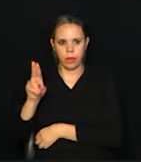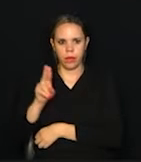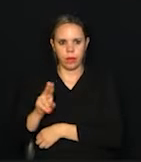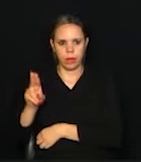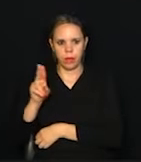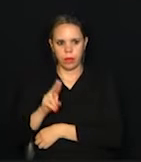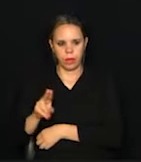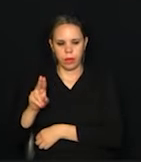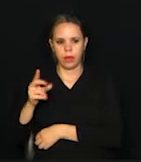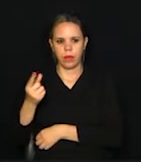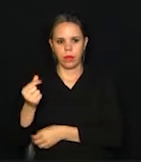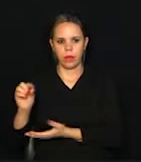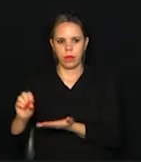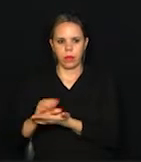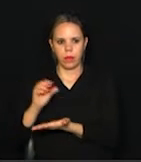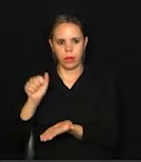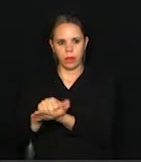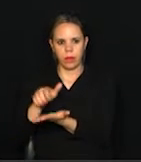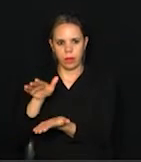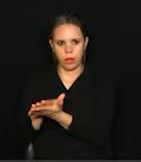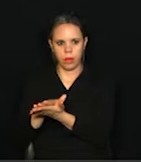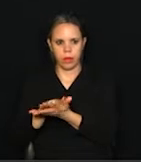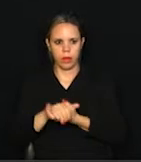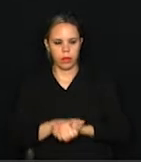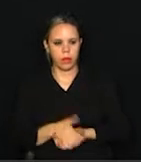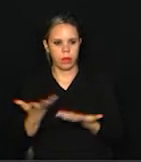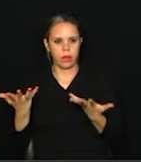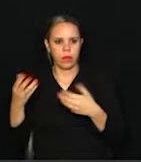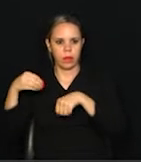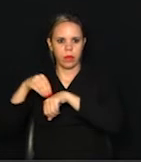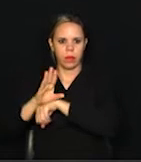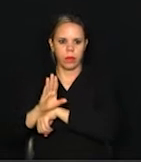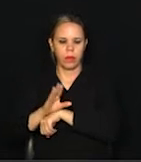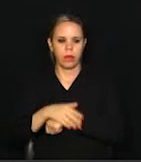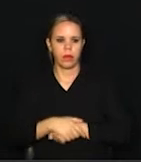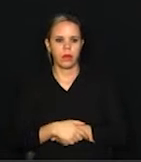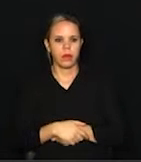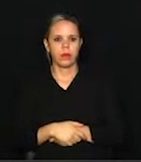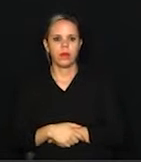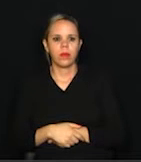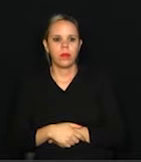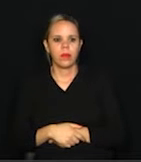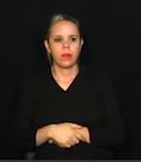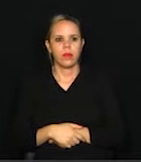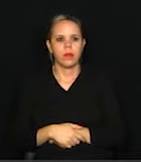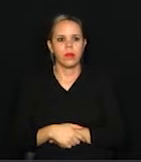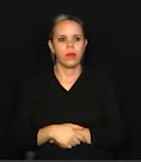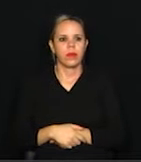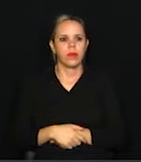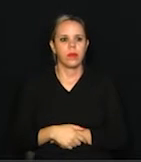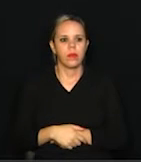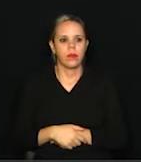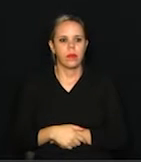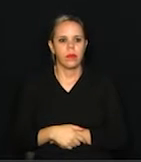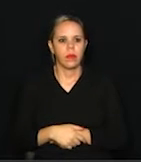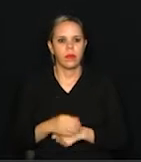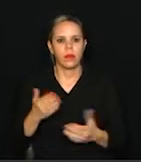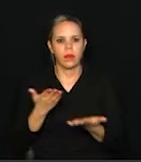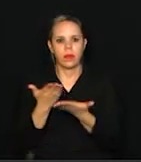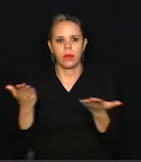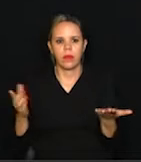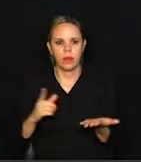do uso dos recursos de multa. Eu quero passar isso. Só para os senhores